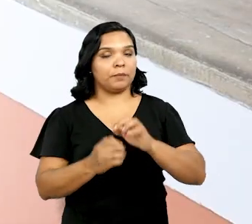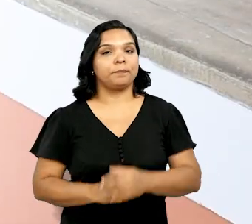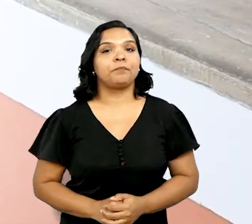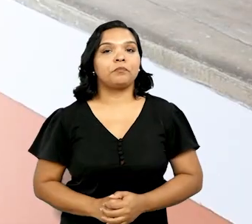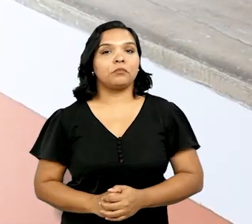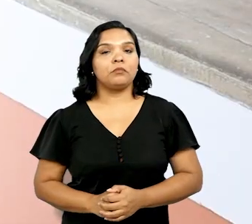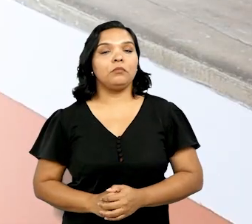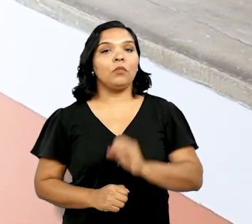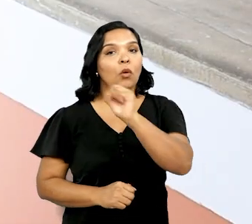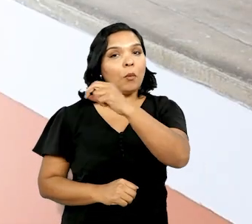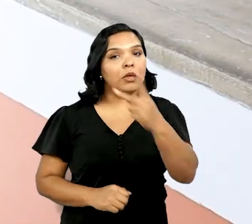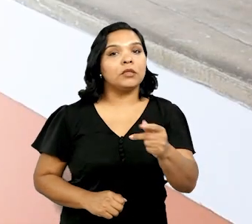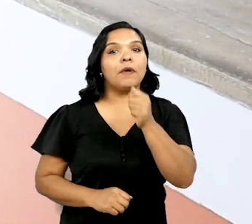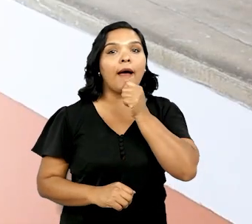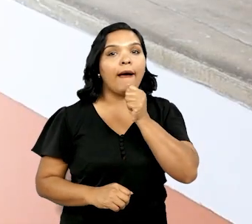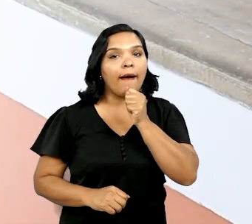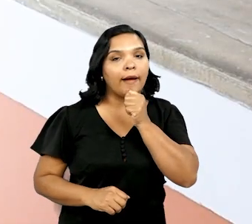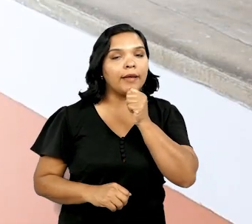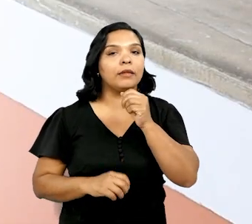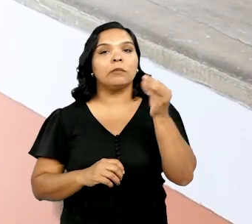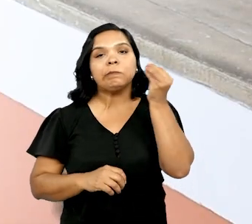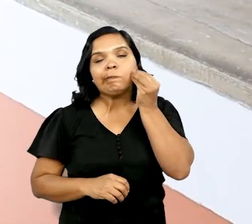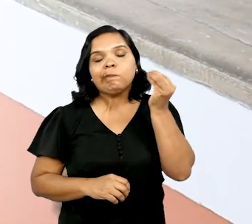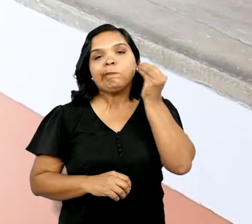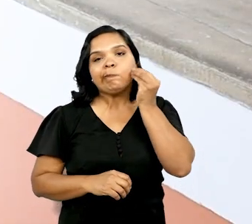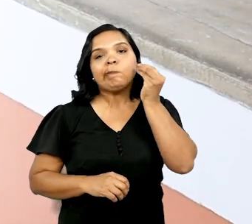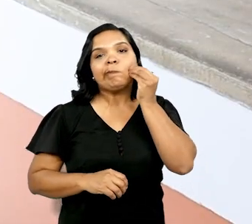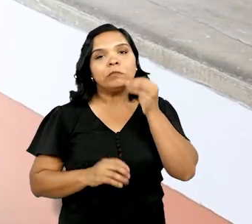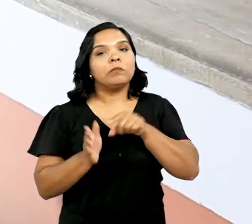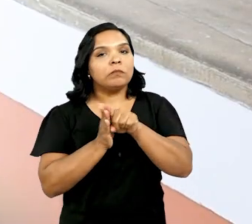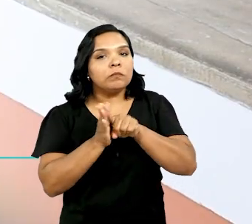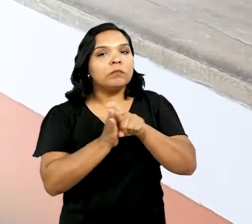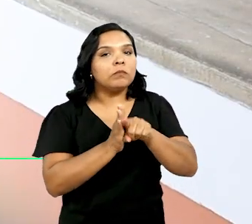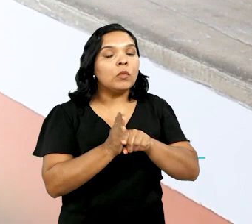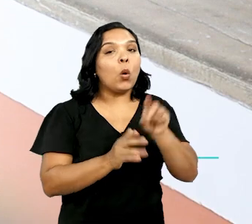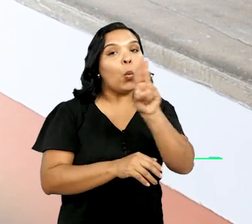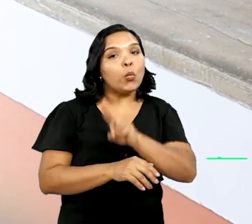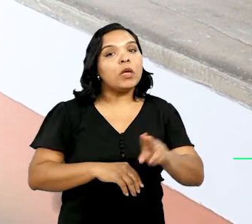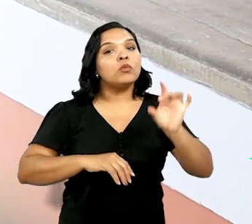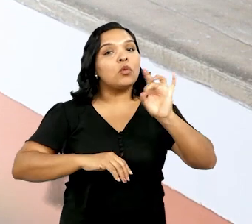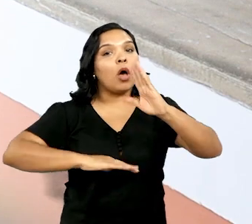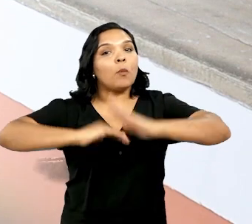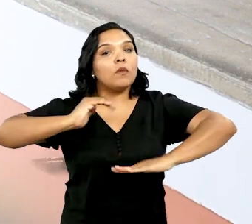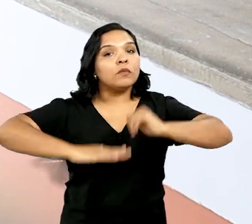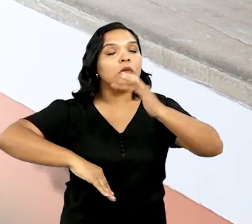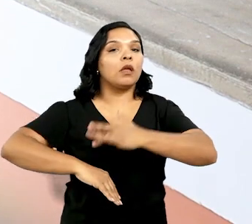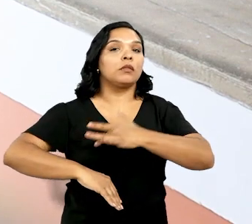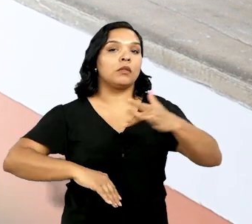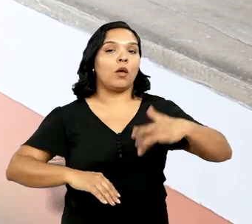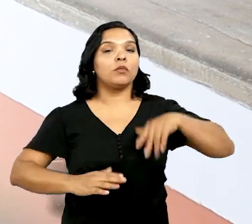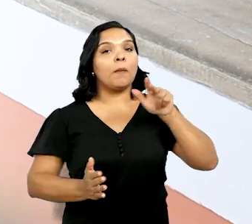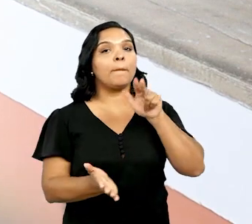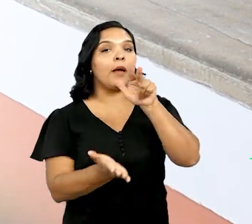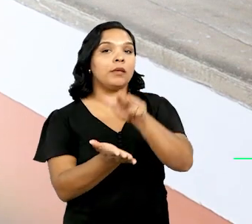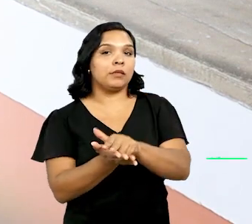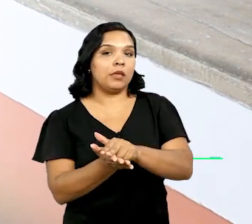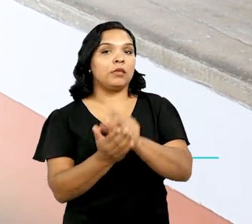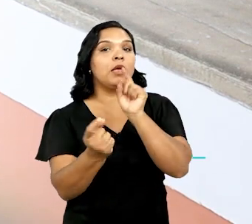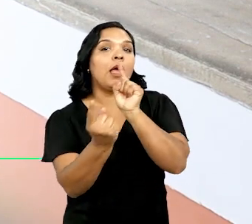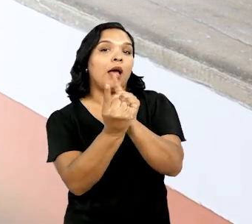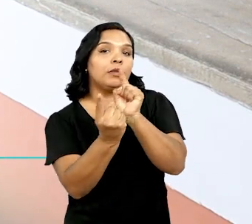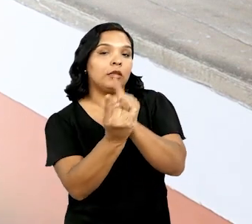Por enquanto, o aplicativo ainda está na fase de testes, sendo usado apenas por profissionais de saúde nas pacientes